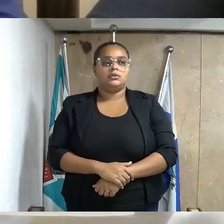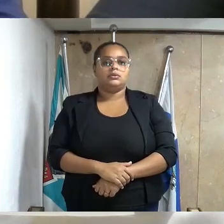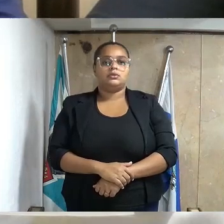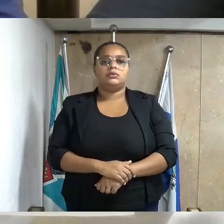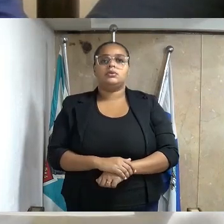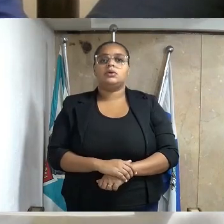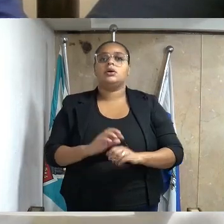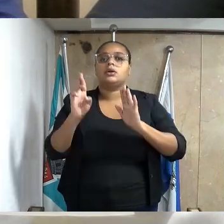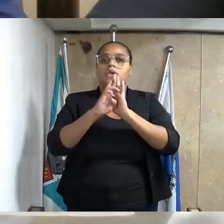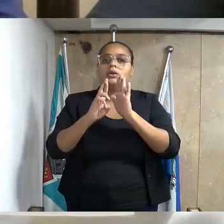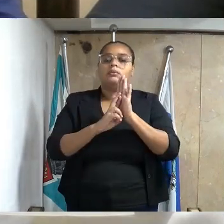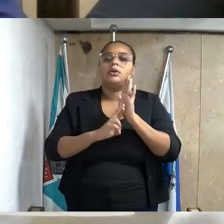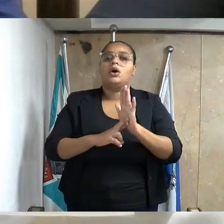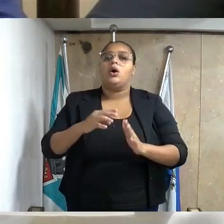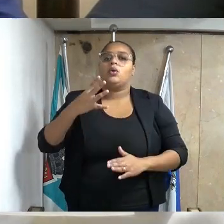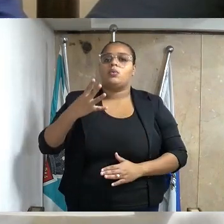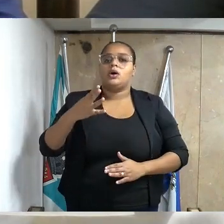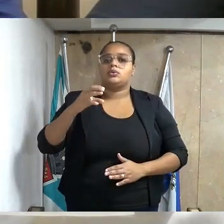Requerimento